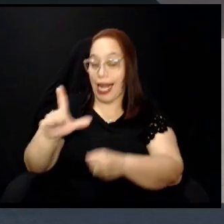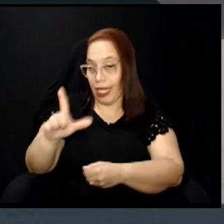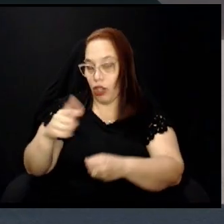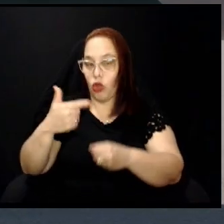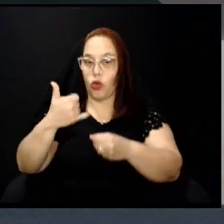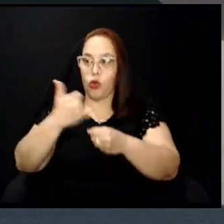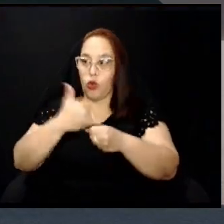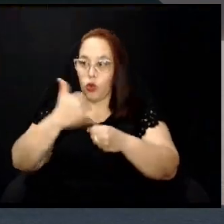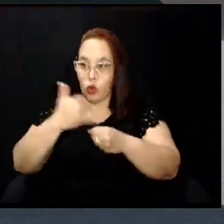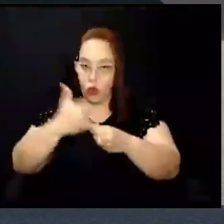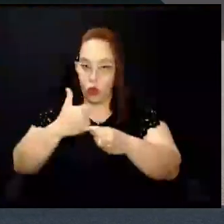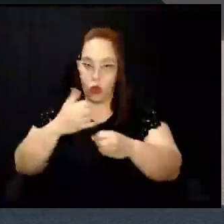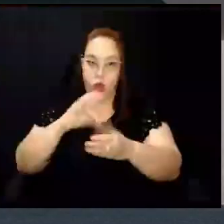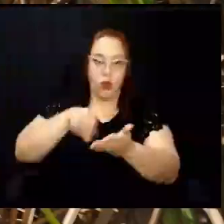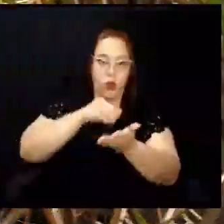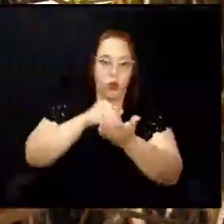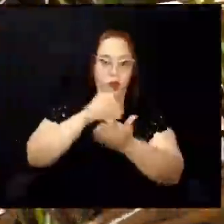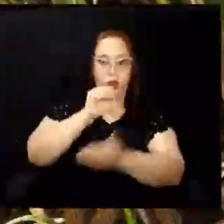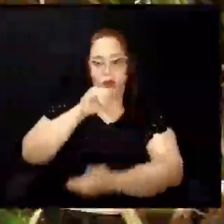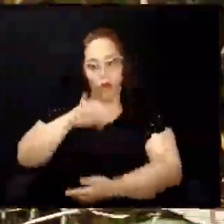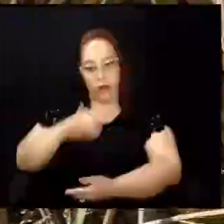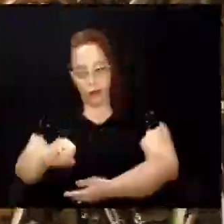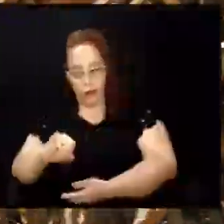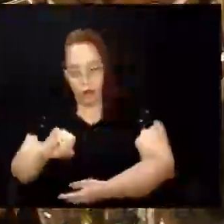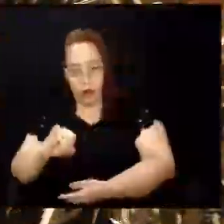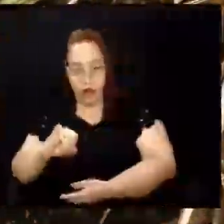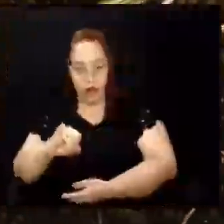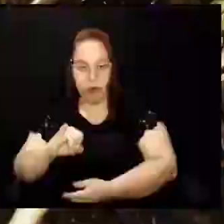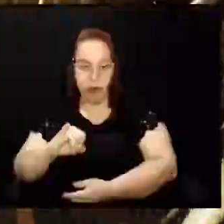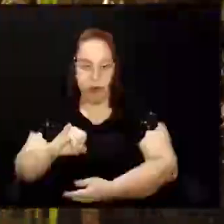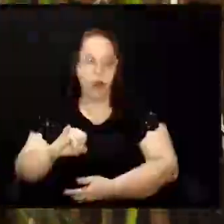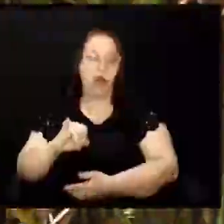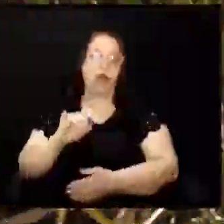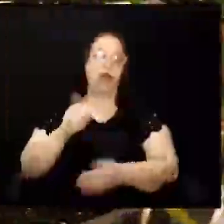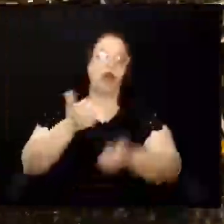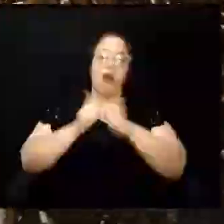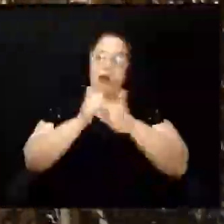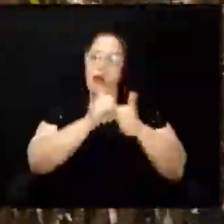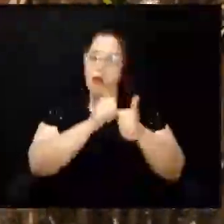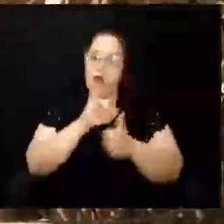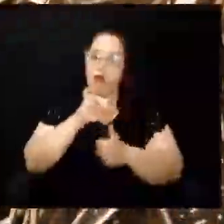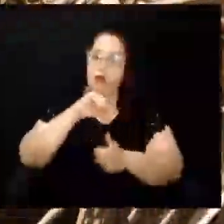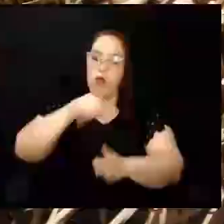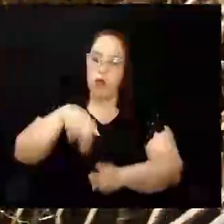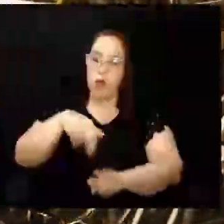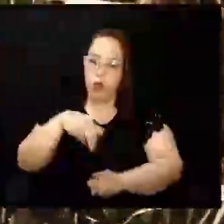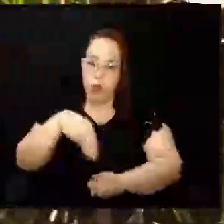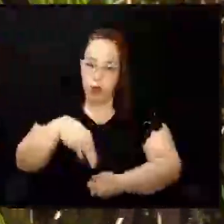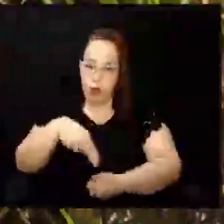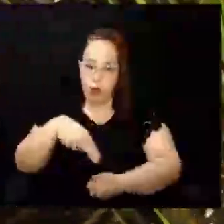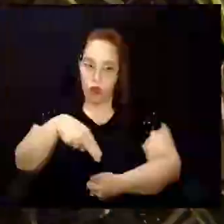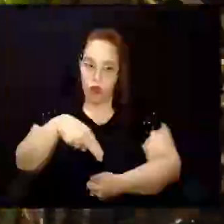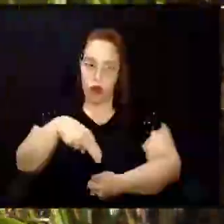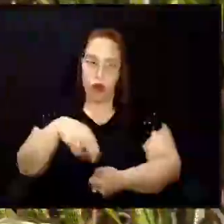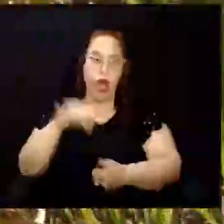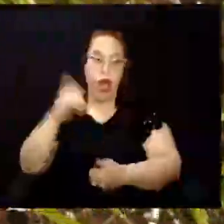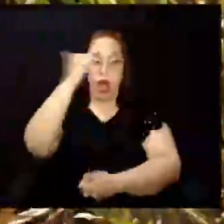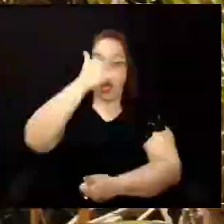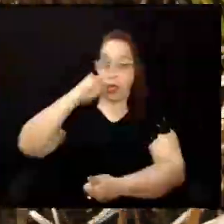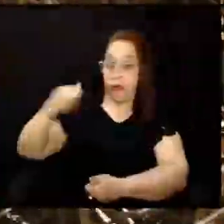sustentável de aviação, o SAF. A estimativa feita pela Firjan destaca os desafios para o setor